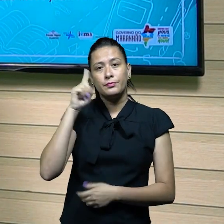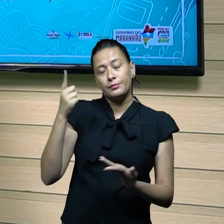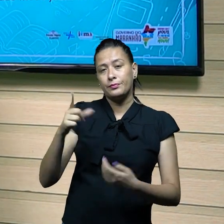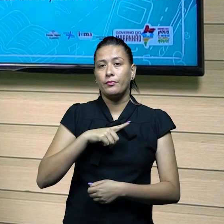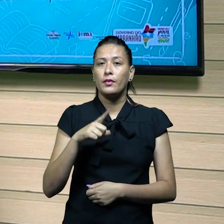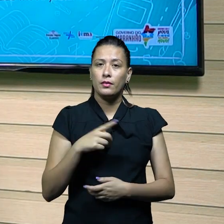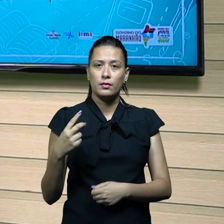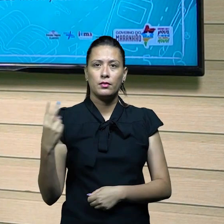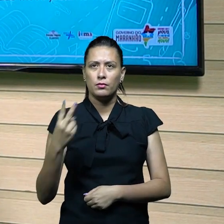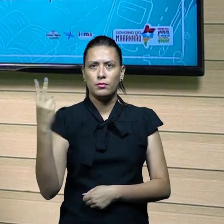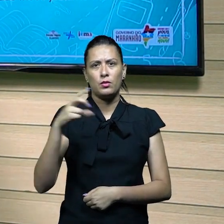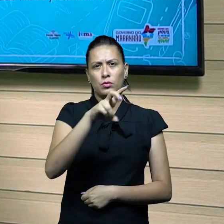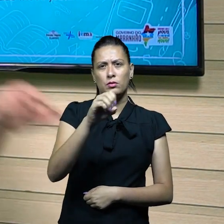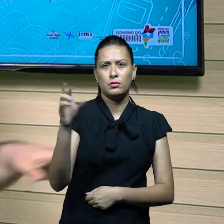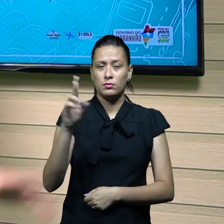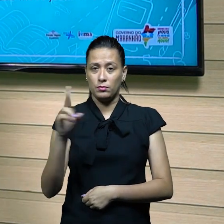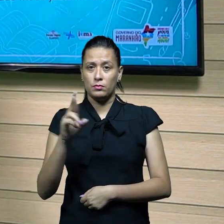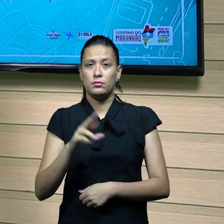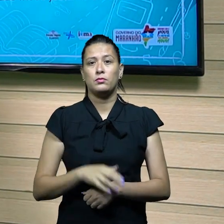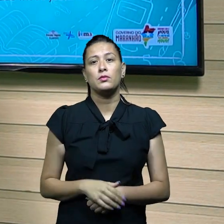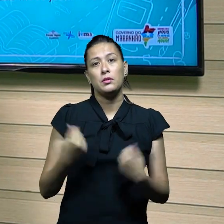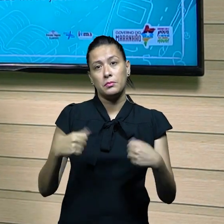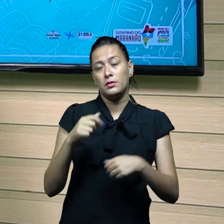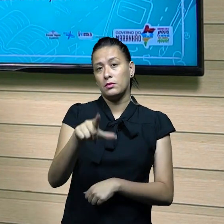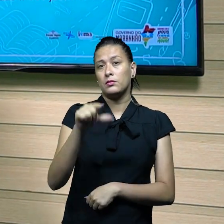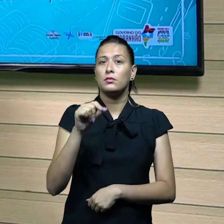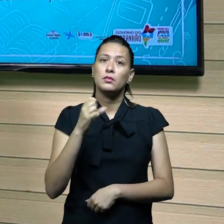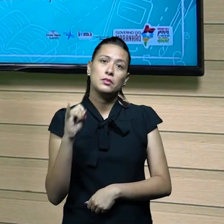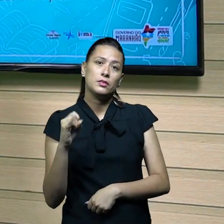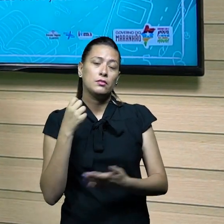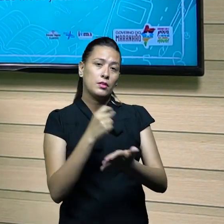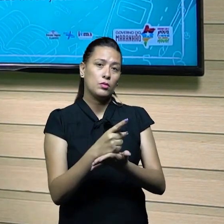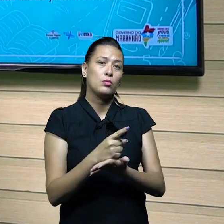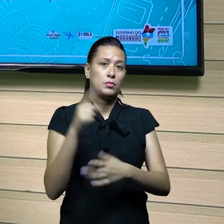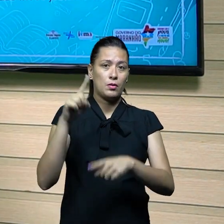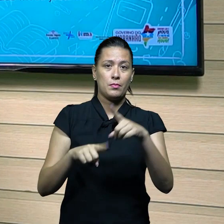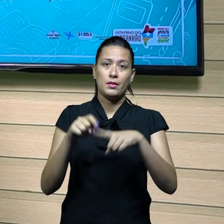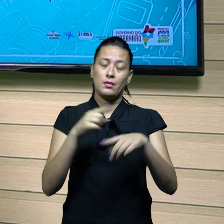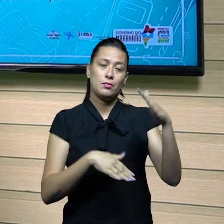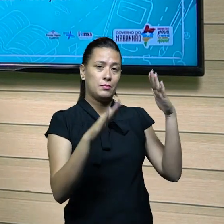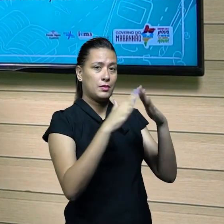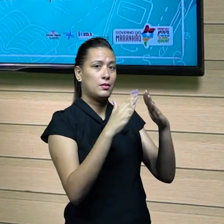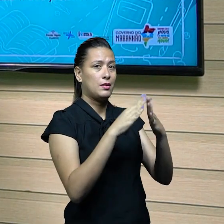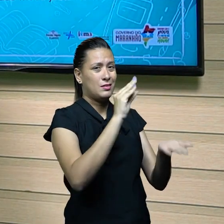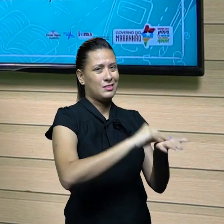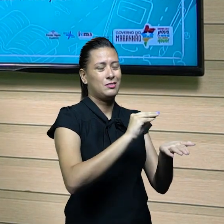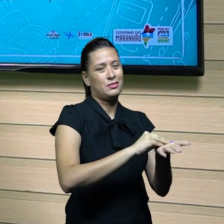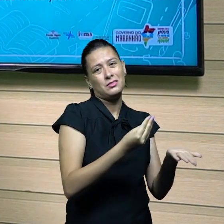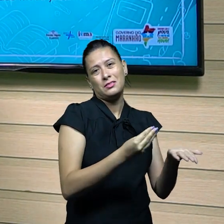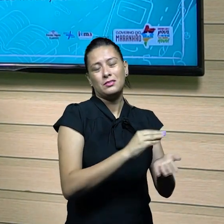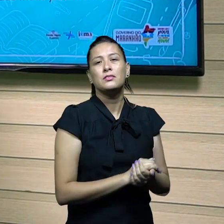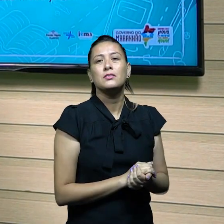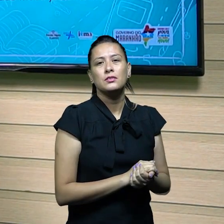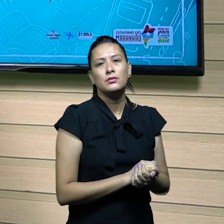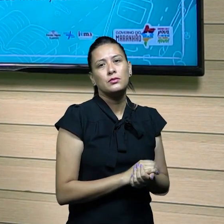tenho que escolher se eu vou ter que comprar um produto para minha casa que está faltando, ou eu vou ter que comprar uma comida para mim que eu estou no meio do meu trabalho,